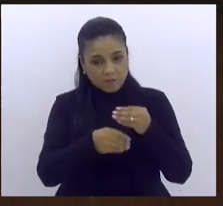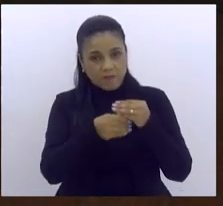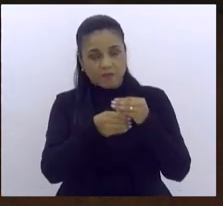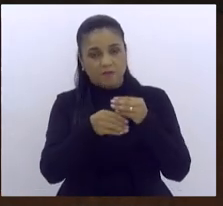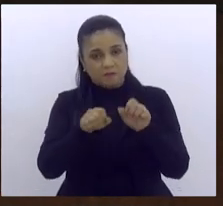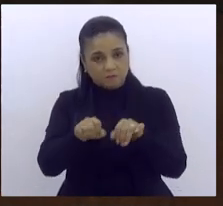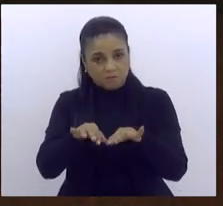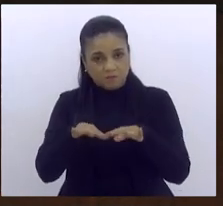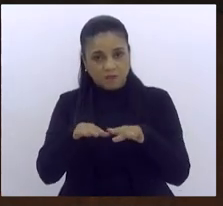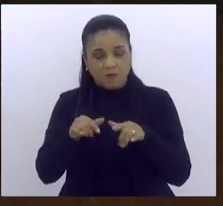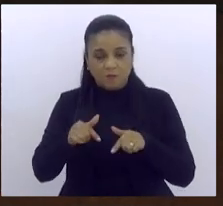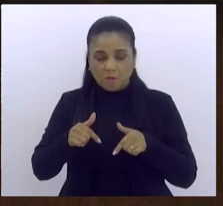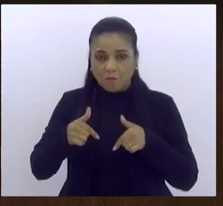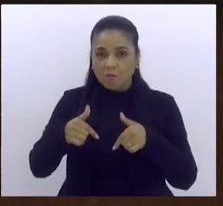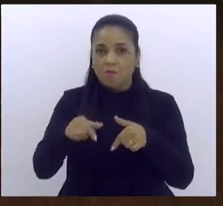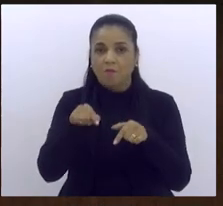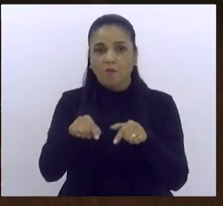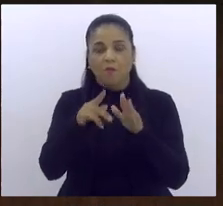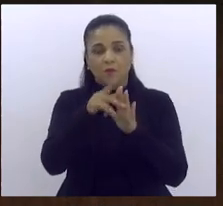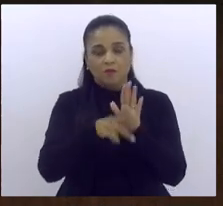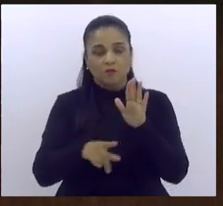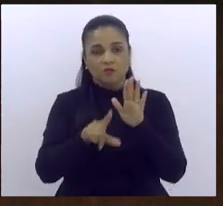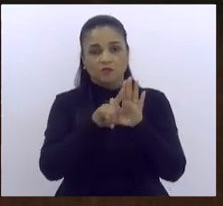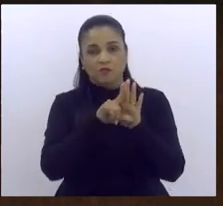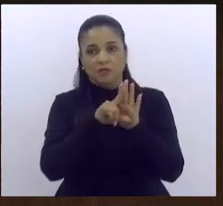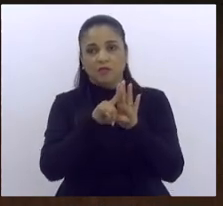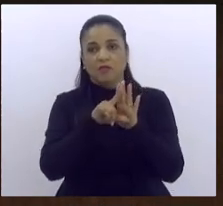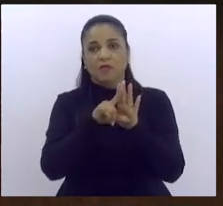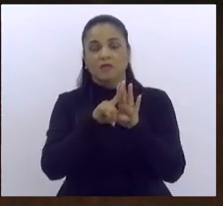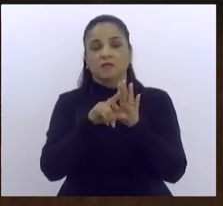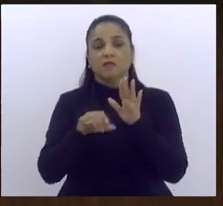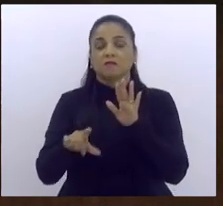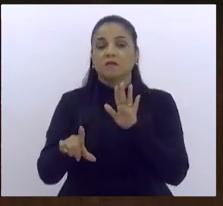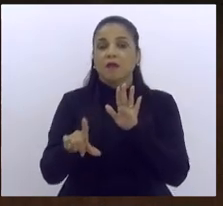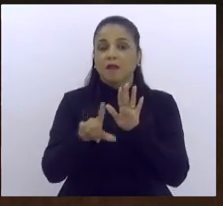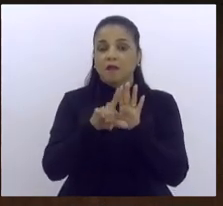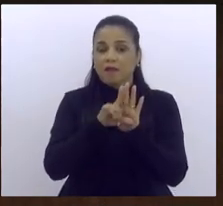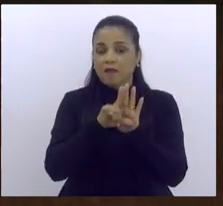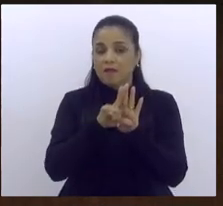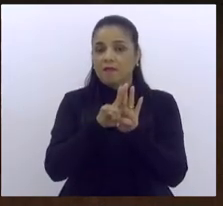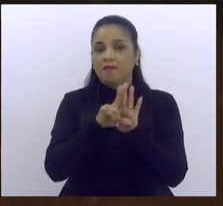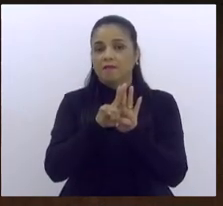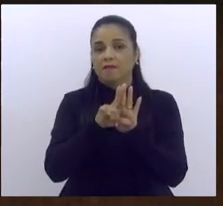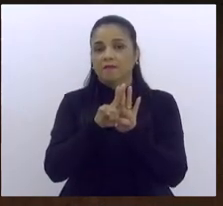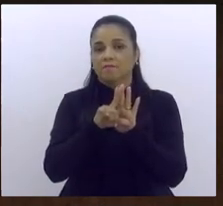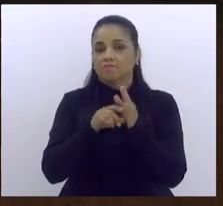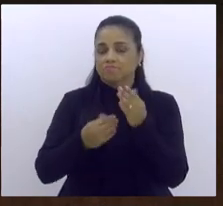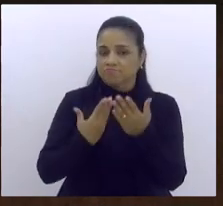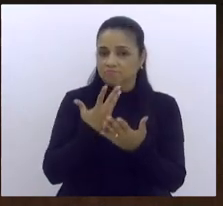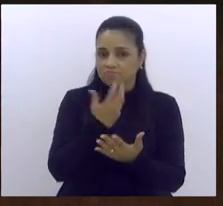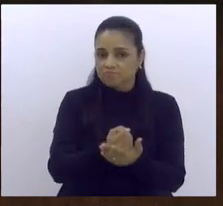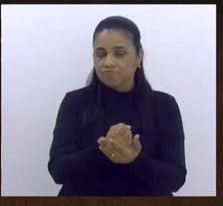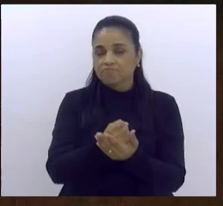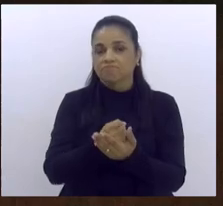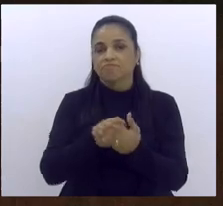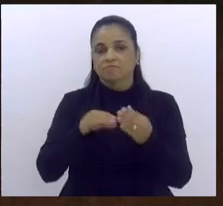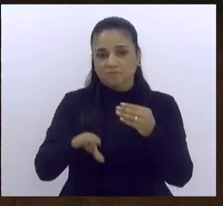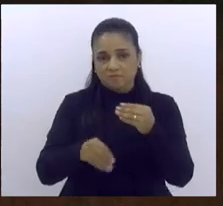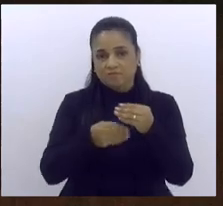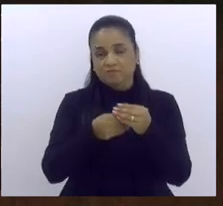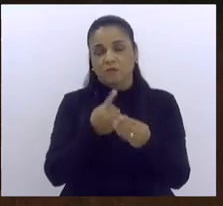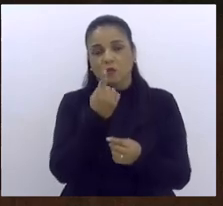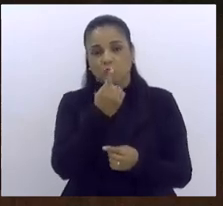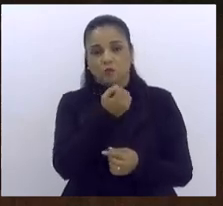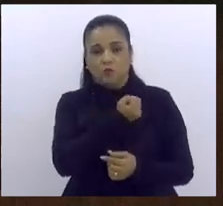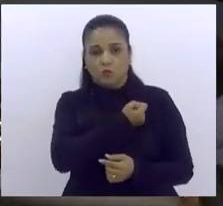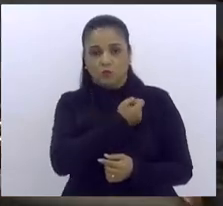que promovem a adequação do projeto de lei em que instaura a legislação. Pelo posto, meu parecer é favorável às emendas de plenário número 1 e